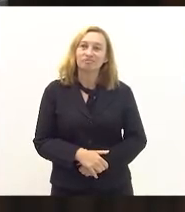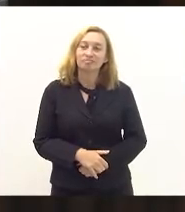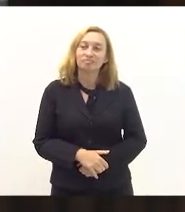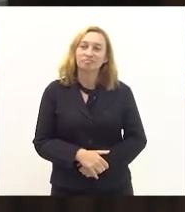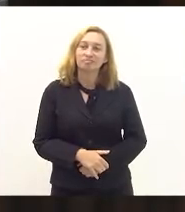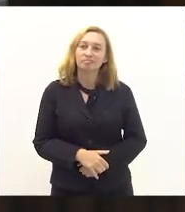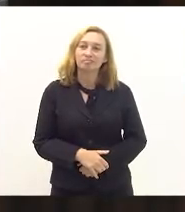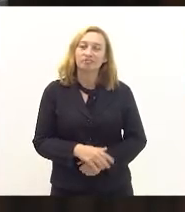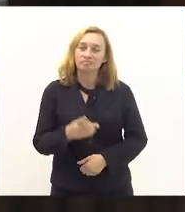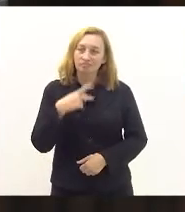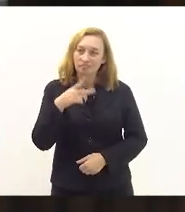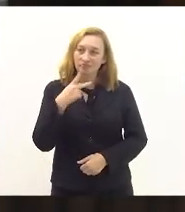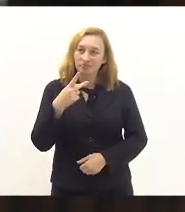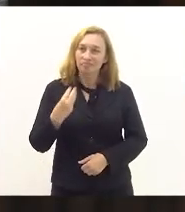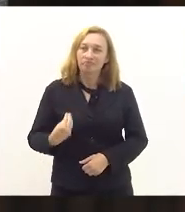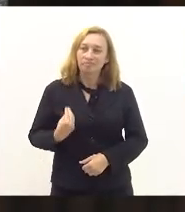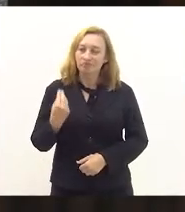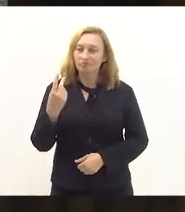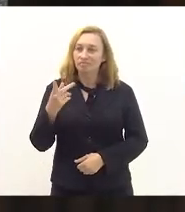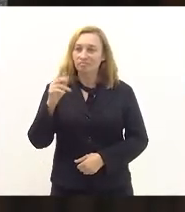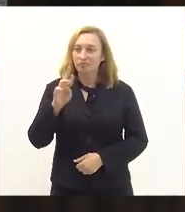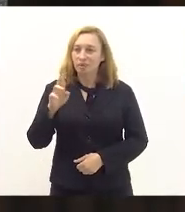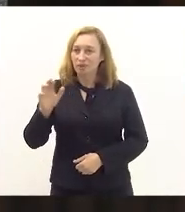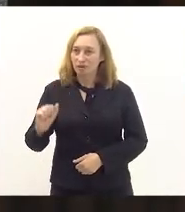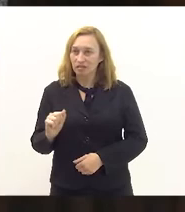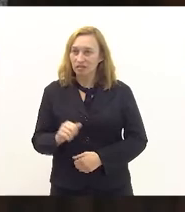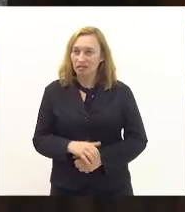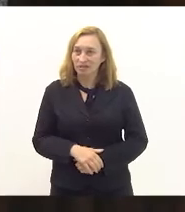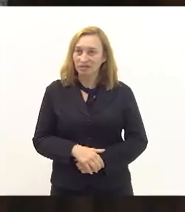que você traz sobre a vida de Brizola.